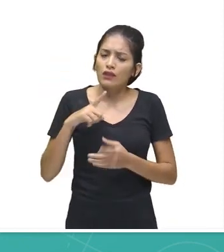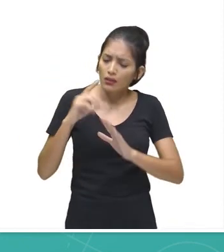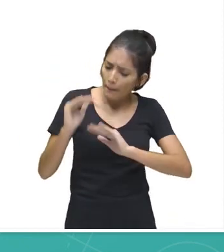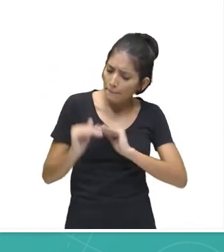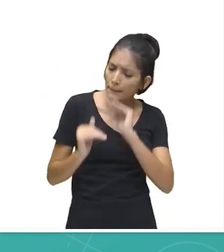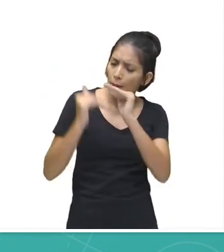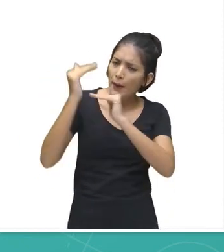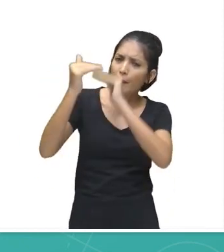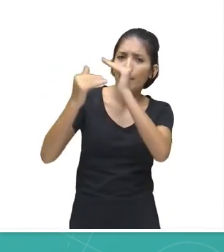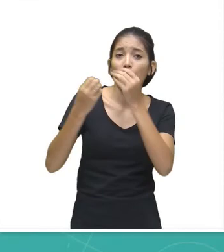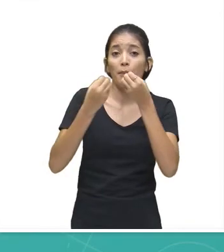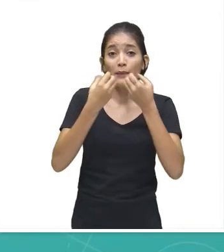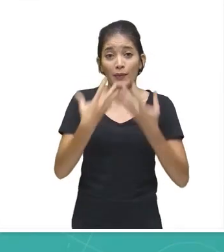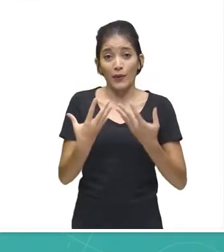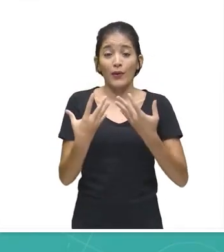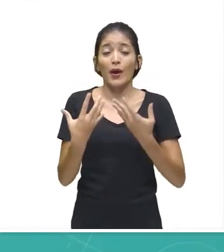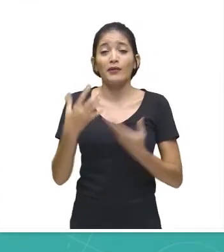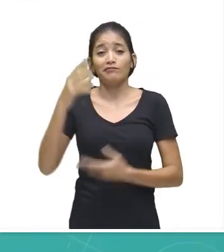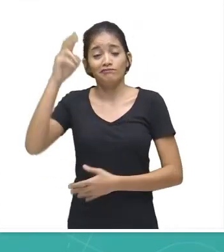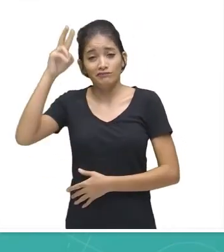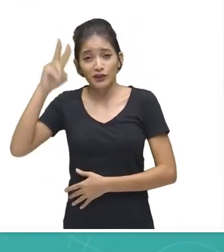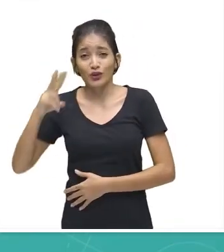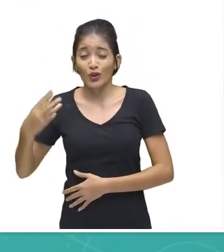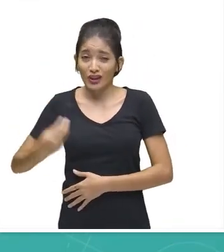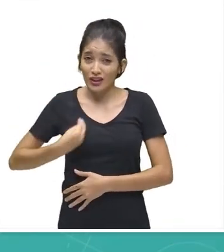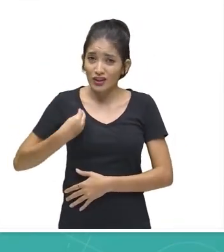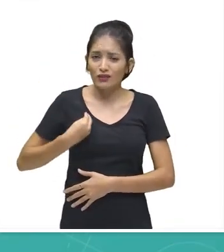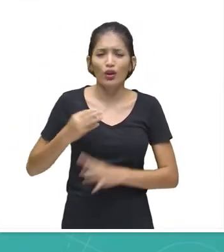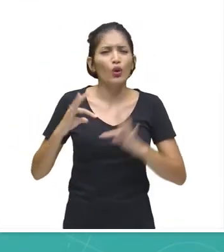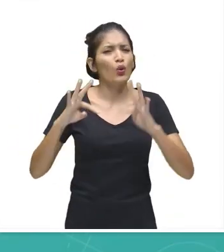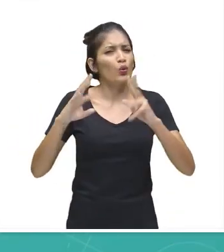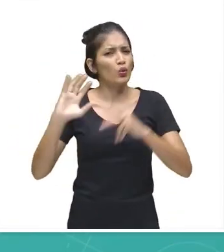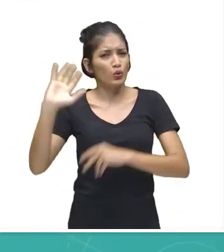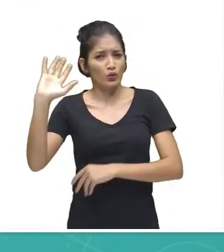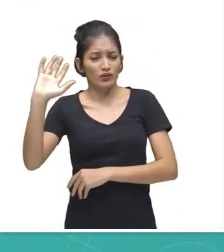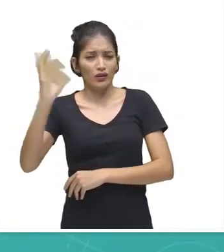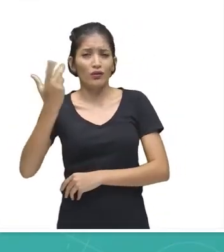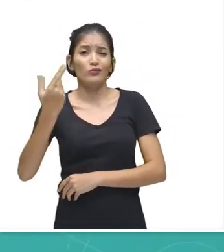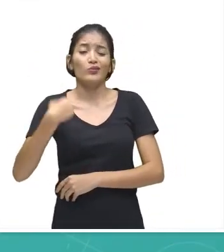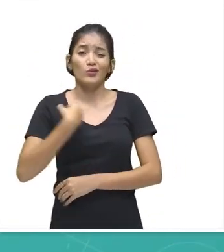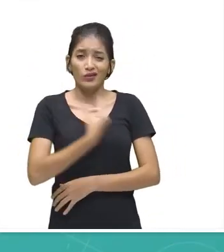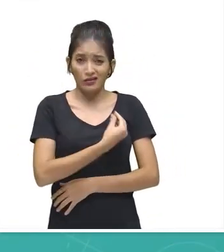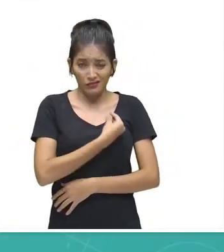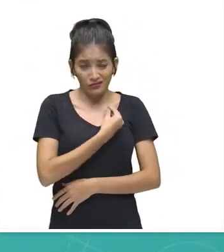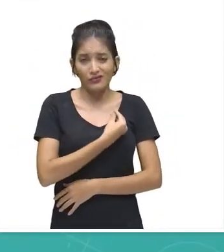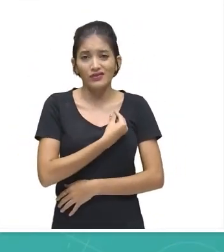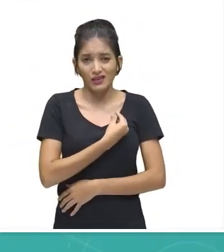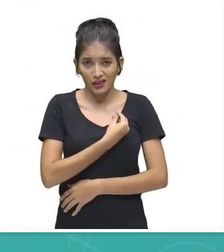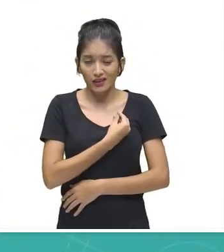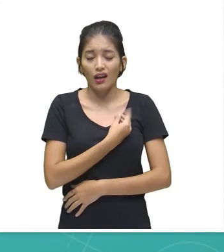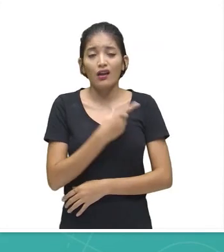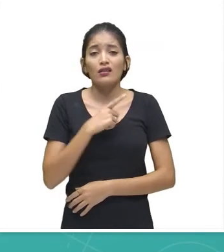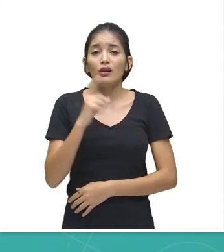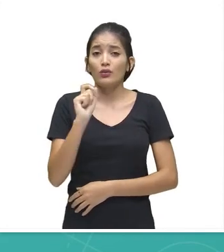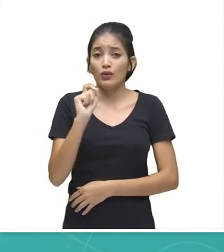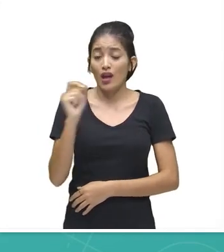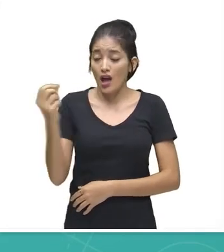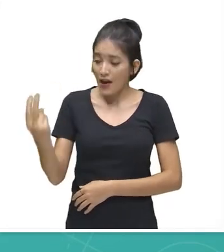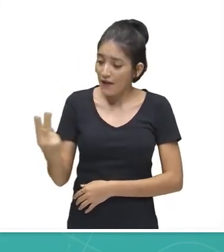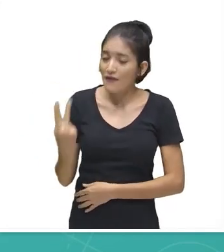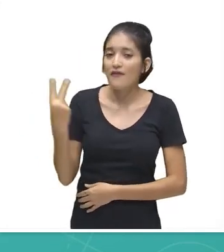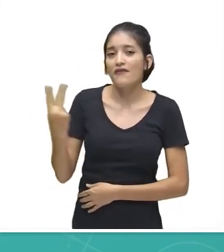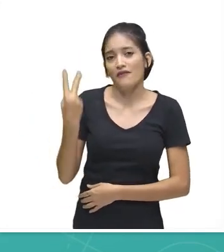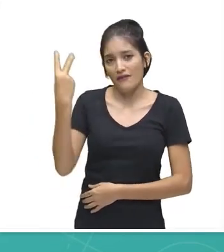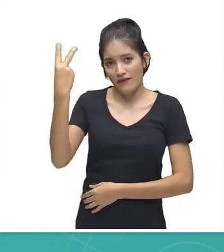fortalecidos, uma história onde tudo o que acontece conosco seja baseado em